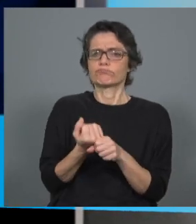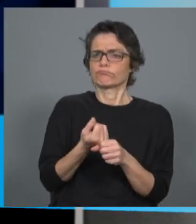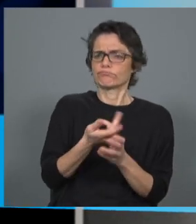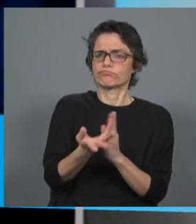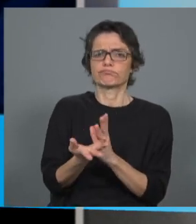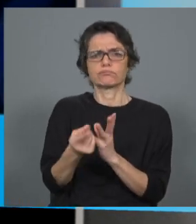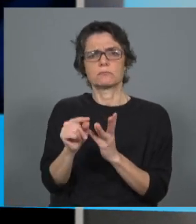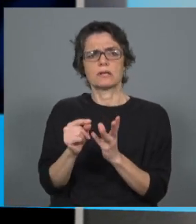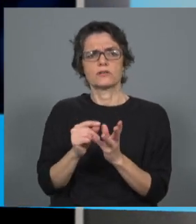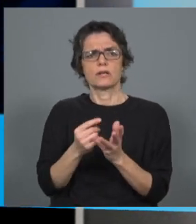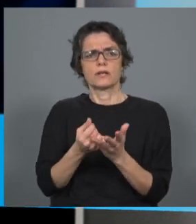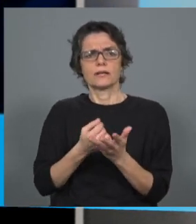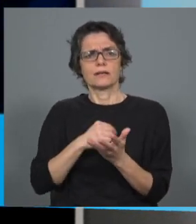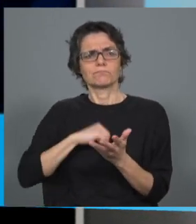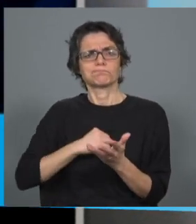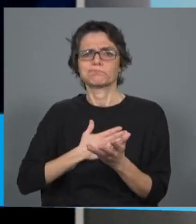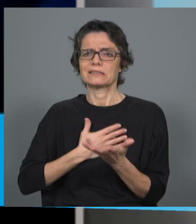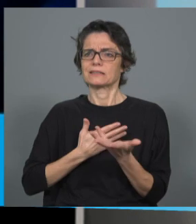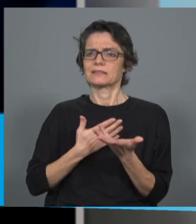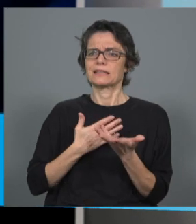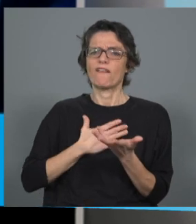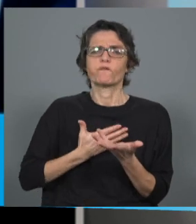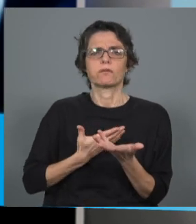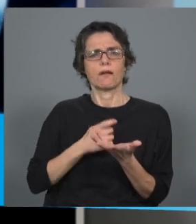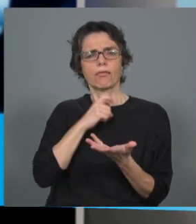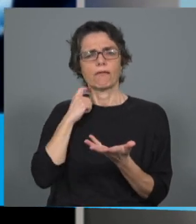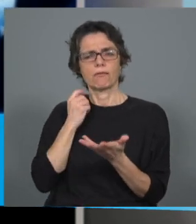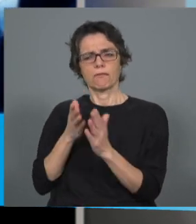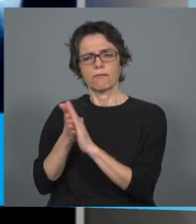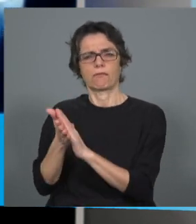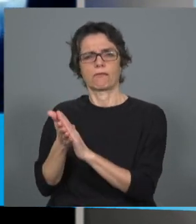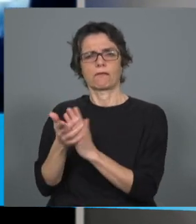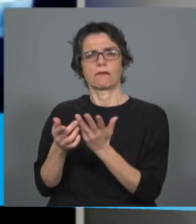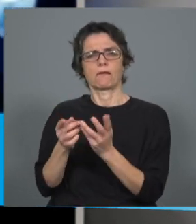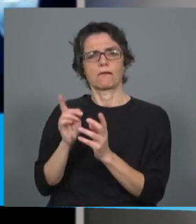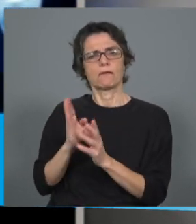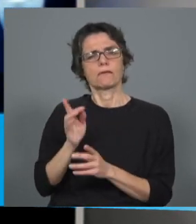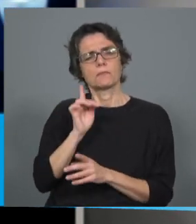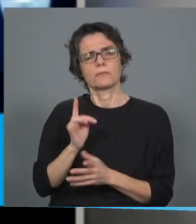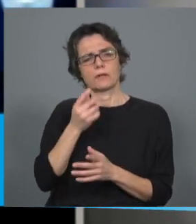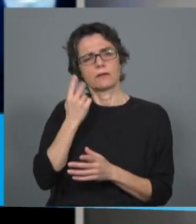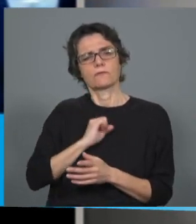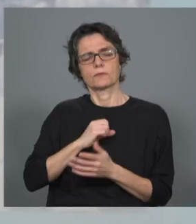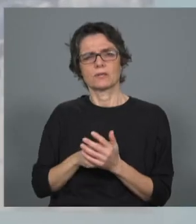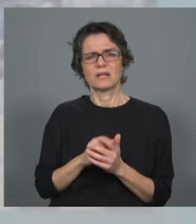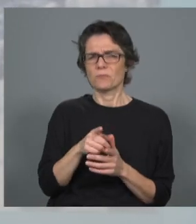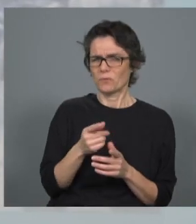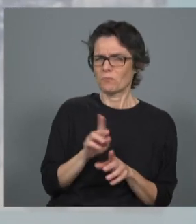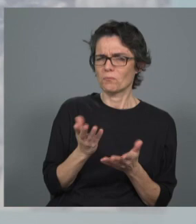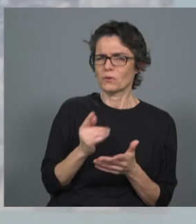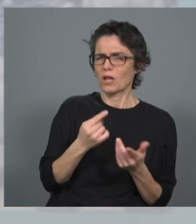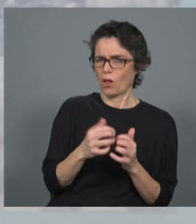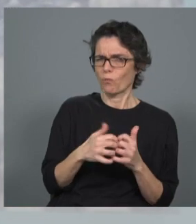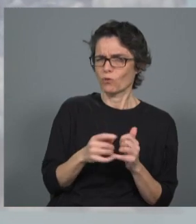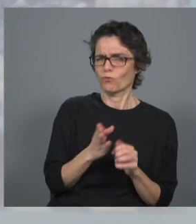que caminhasse para um coração de pastor. E saí do seminário, decidi sair. Mas dúvidas sobre a certeza da vocação